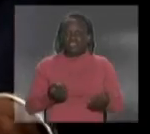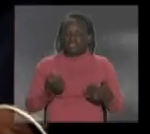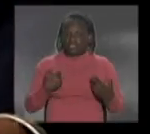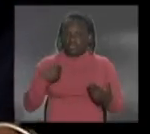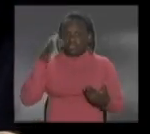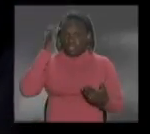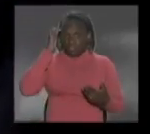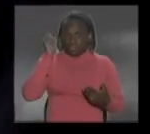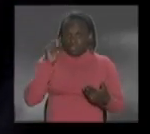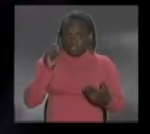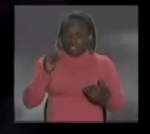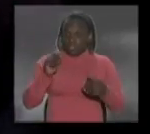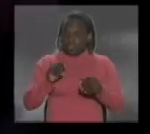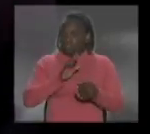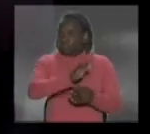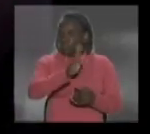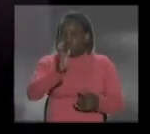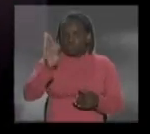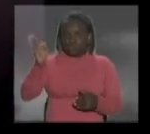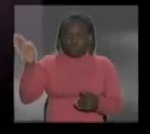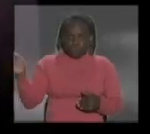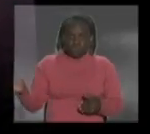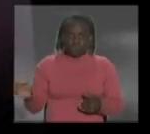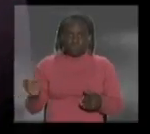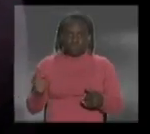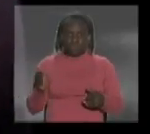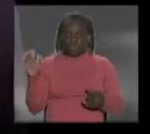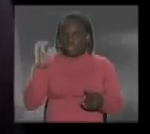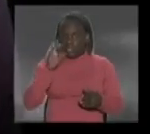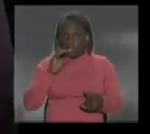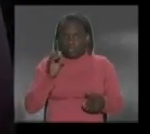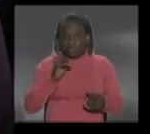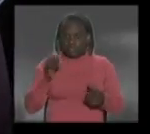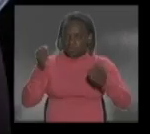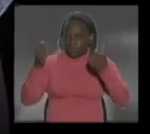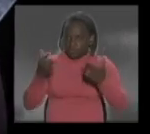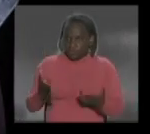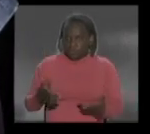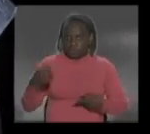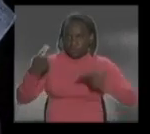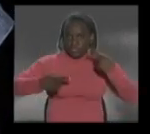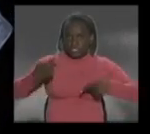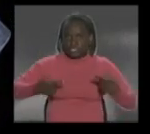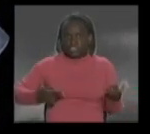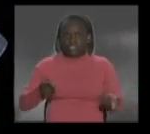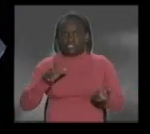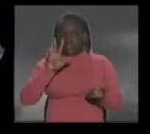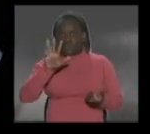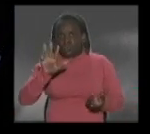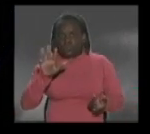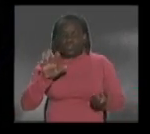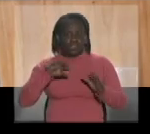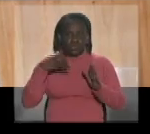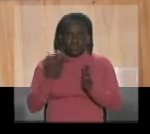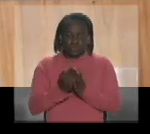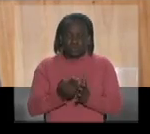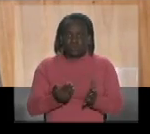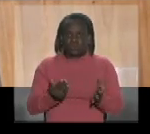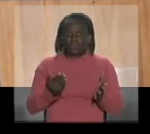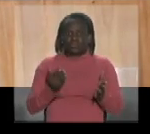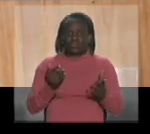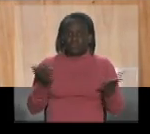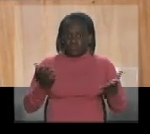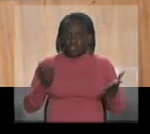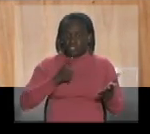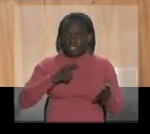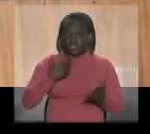acho que circulando, assim, e essa coisa rápida, né, que você falou, da política, do Lula, enfim, de tudo isso, assim, de estar